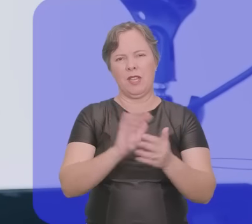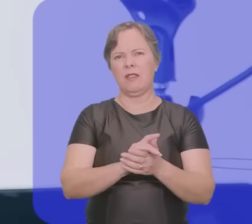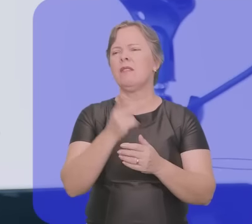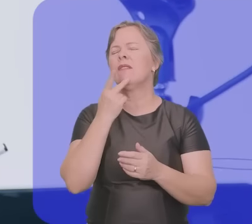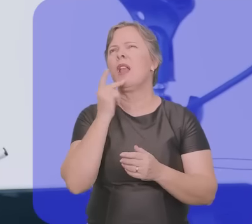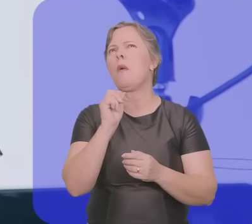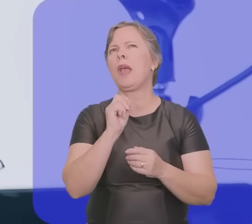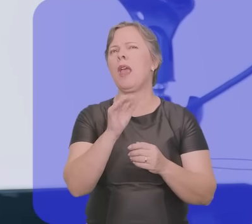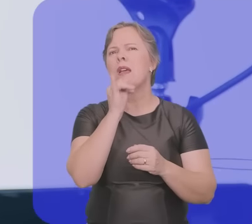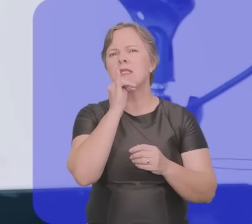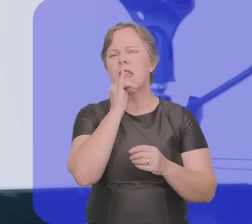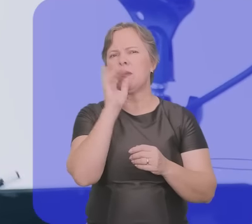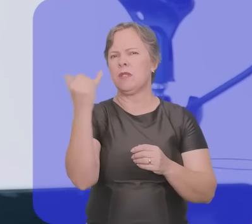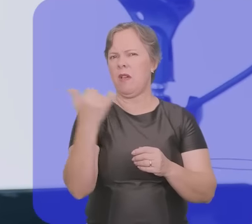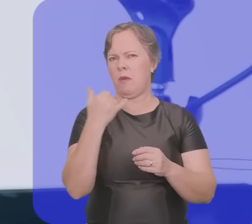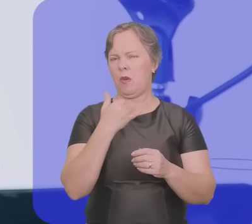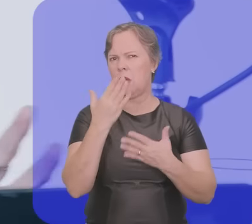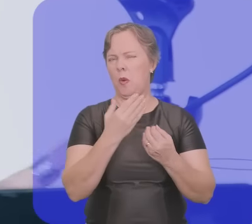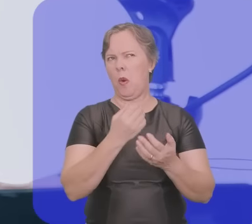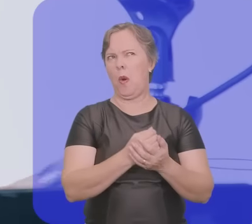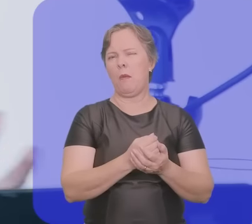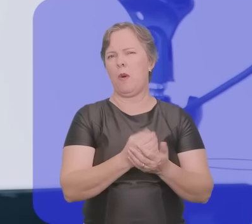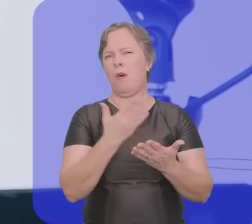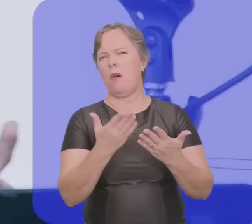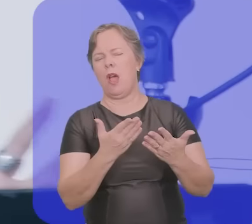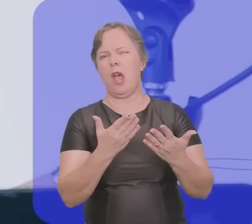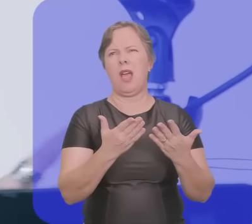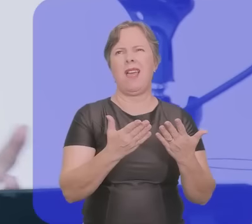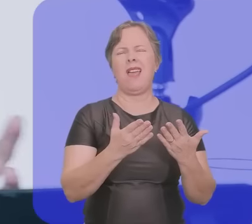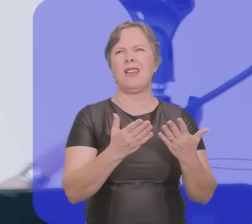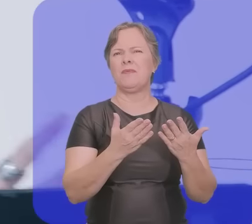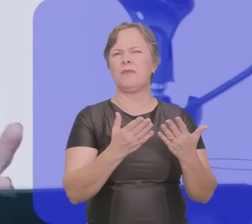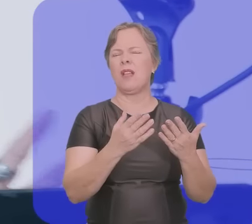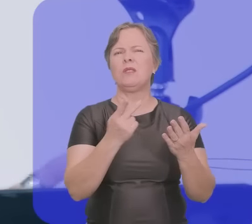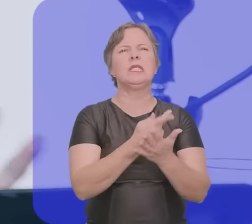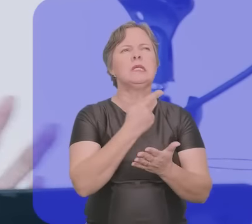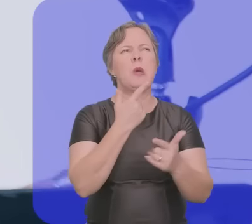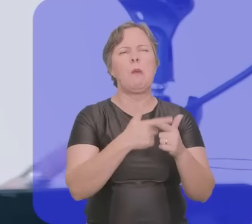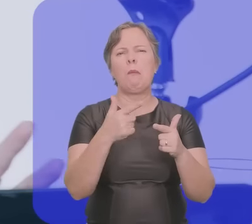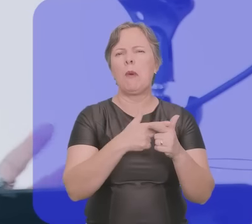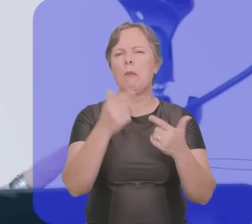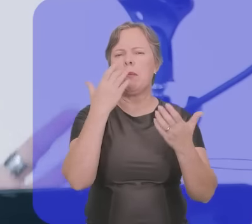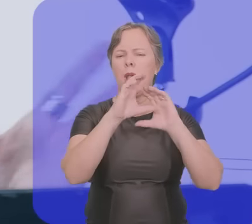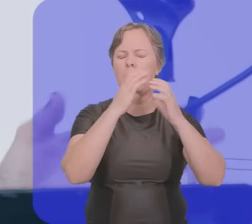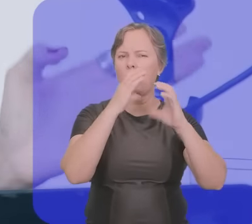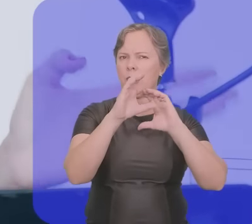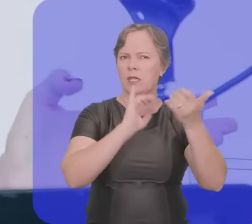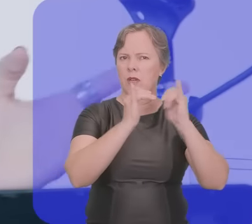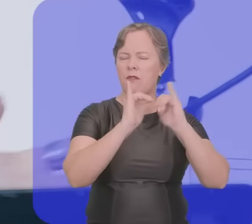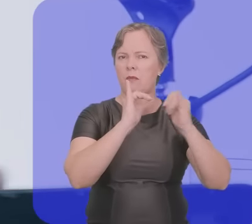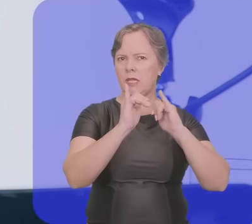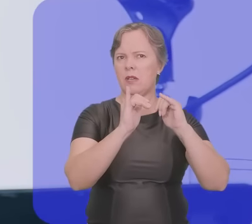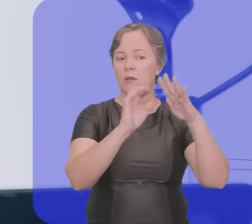estava me contando nos bastidores, de um exemplo de uma certa falha, né, da comunicação, da informação de uma determinada